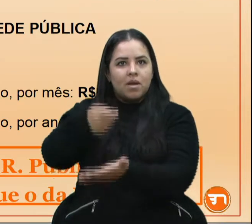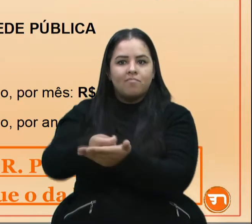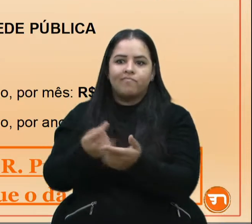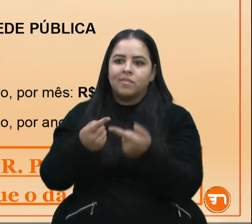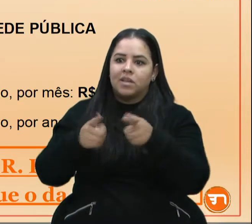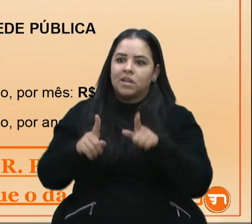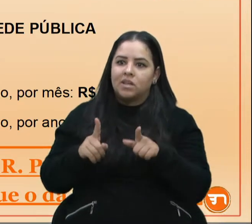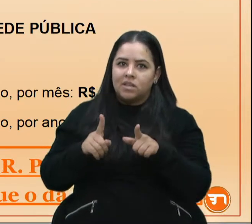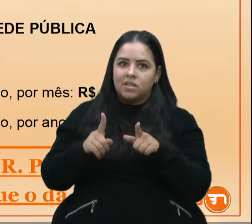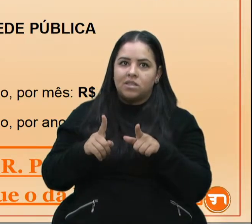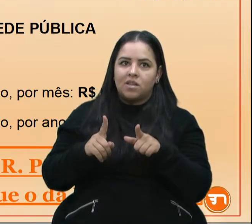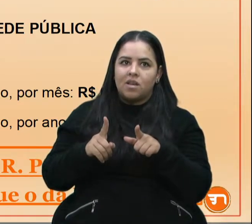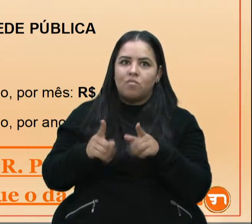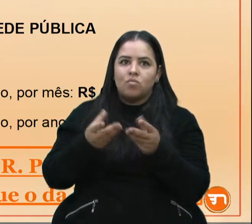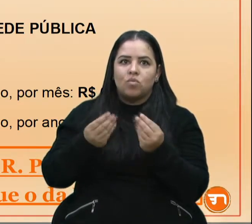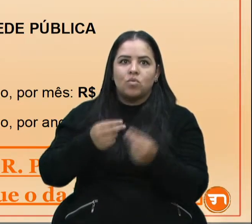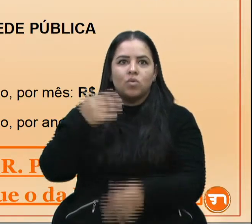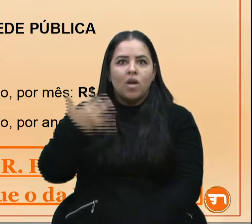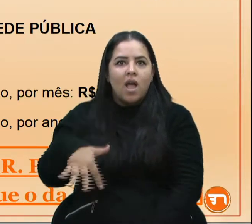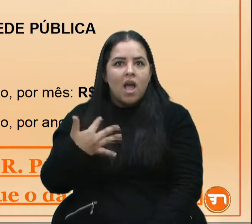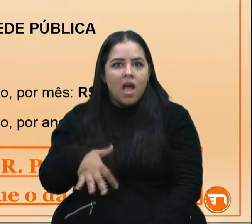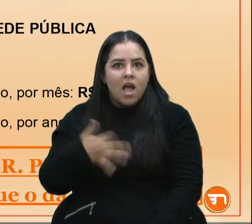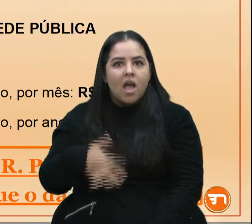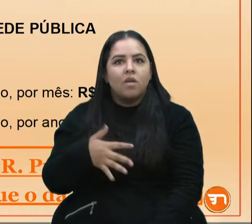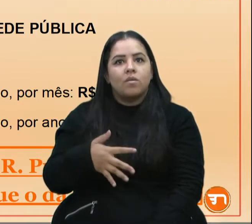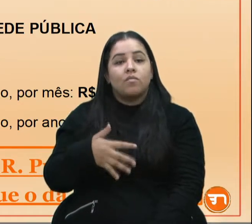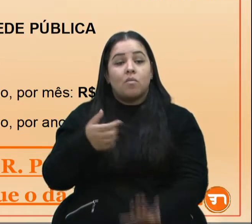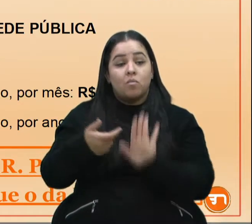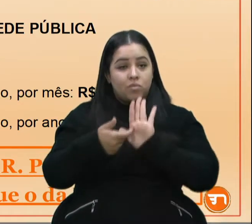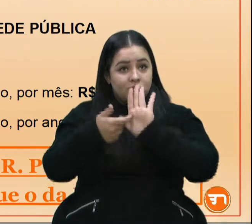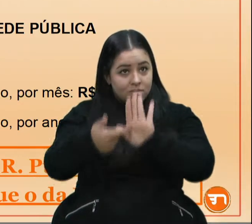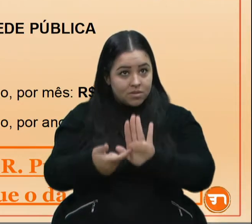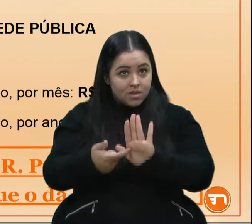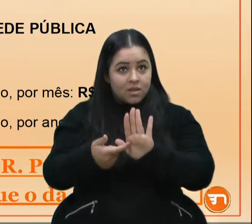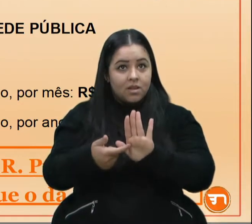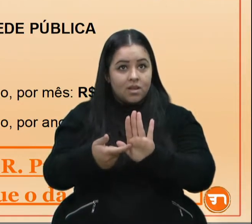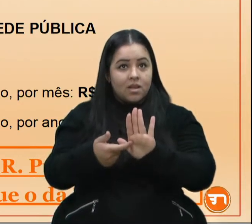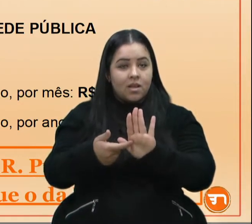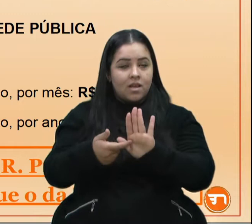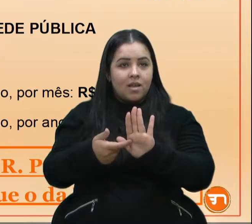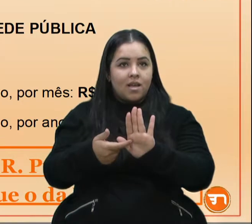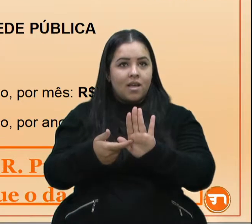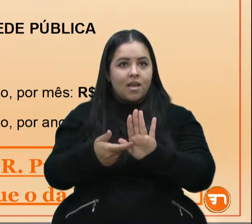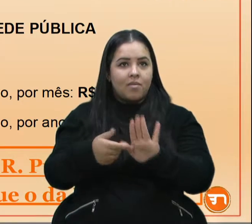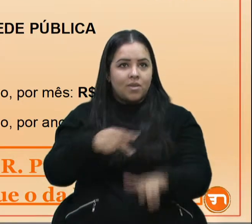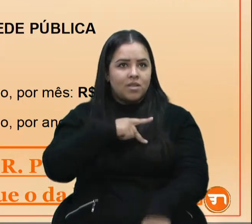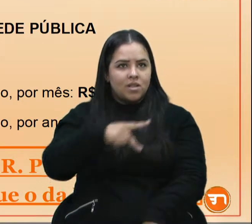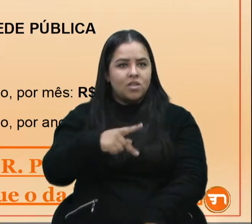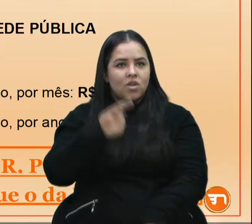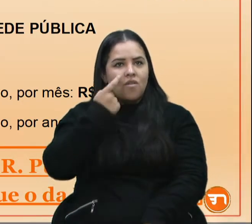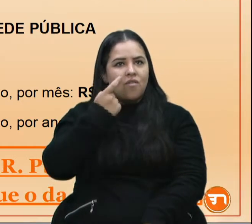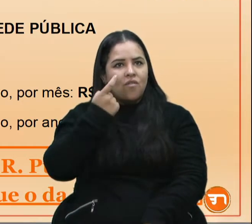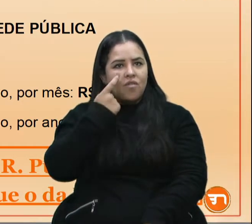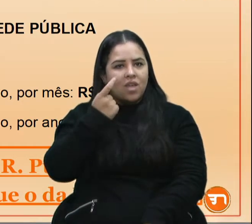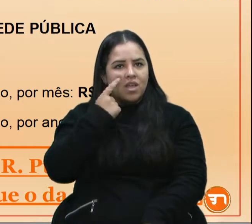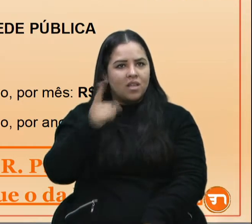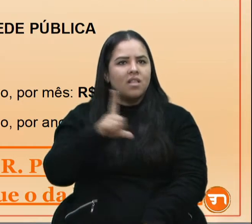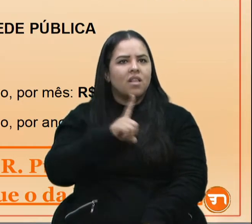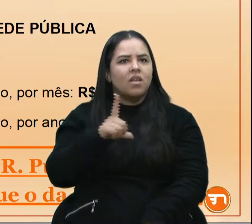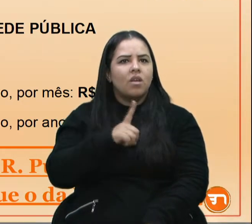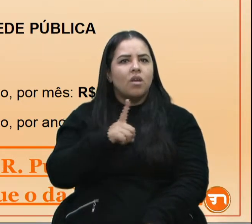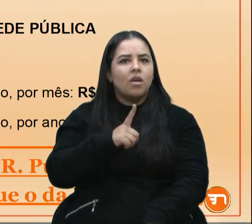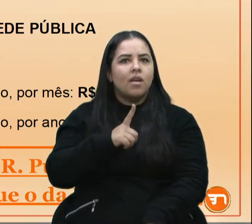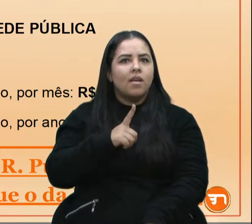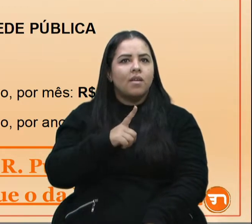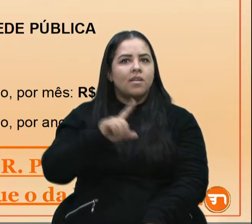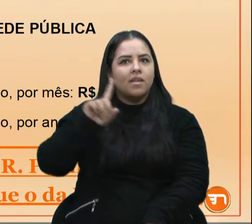daí o gasto é muito maior. E aqui eu chego onde nós estávamos falando, presidente. Quando a gente olha nos gastos, fonte do Instituto